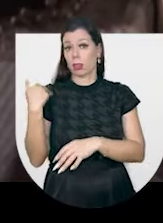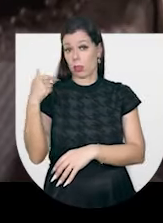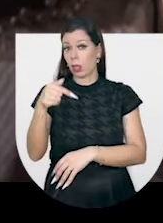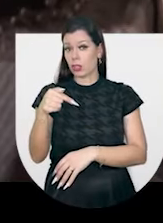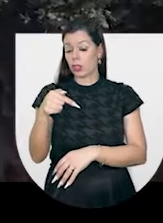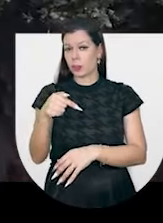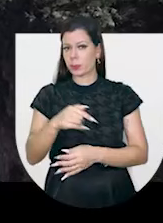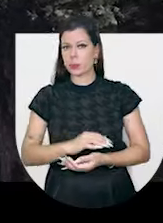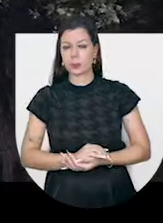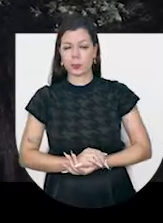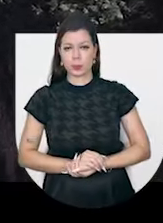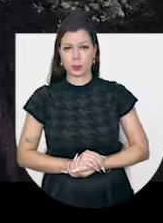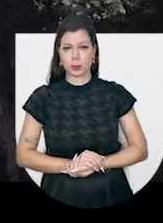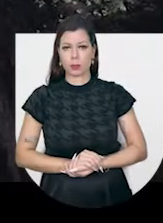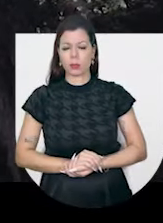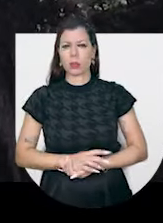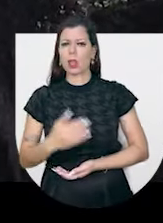artesanato com 7 anos.